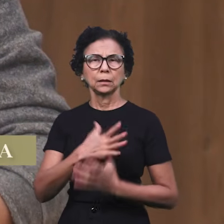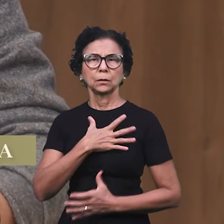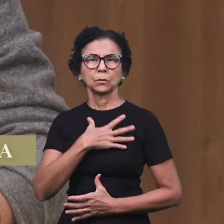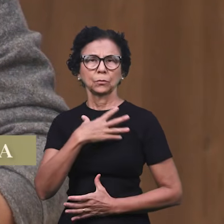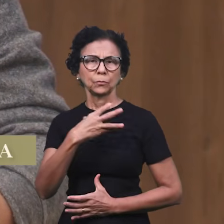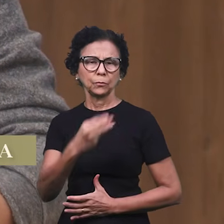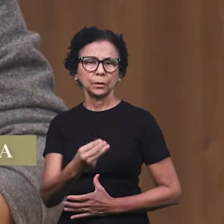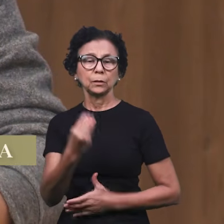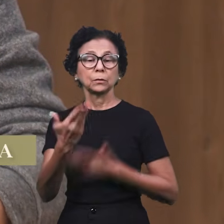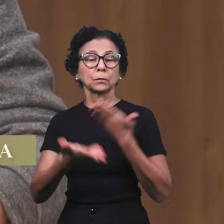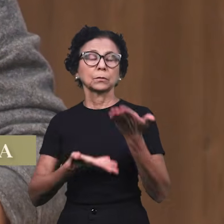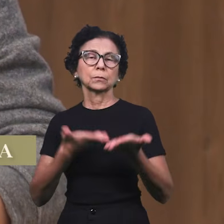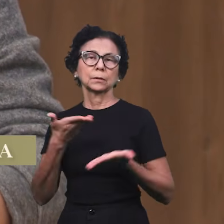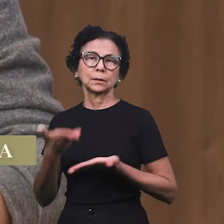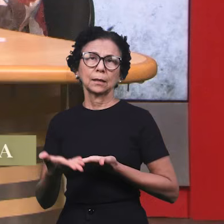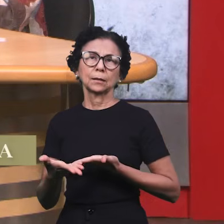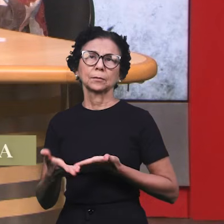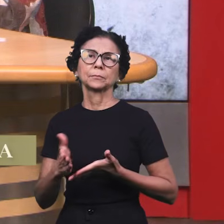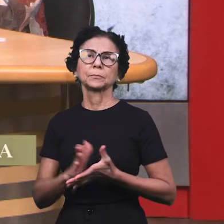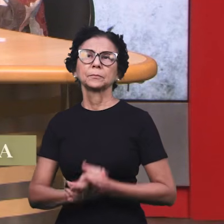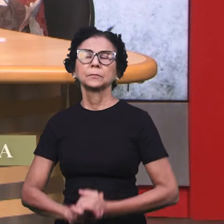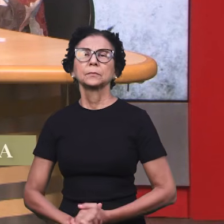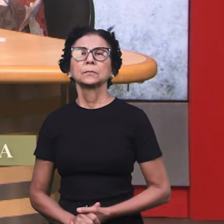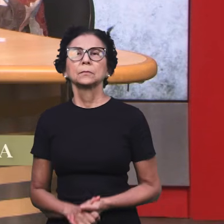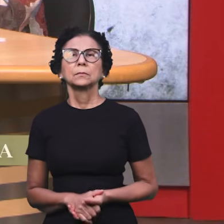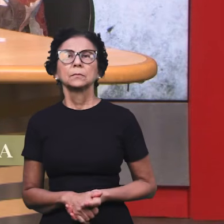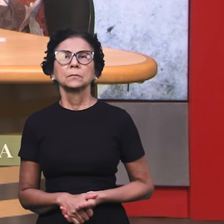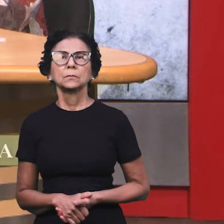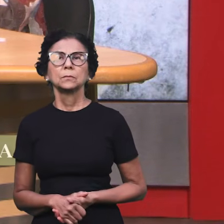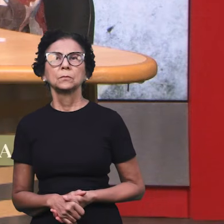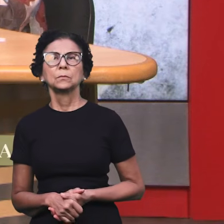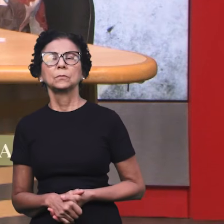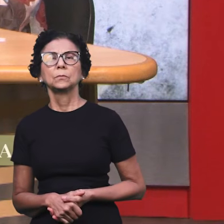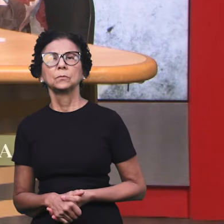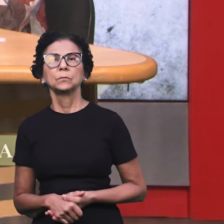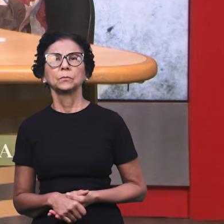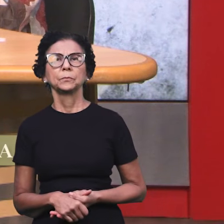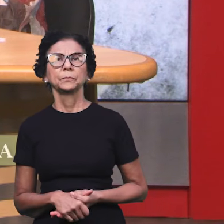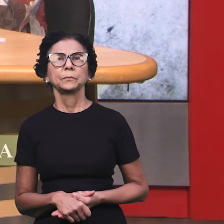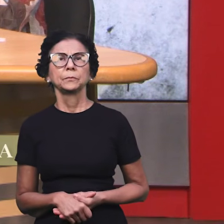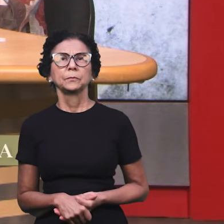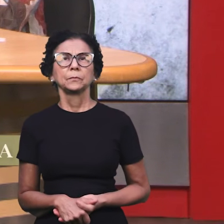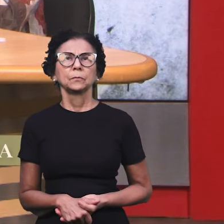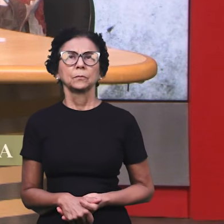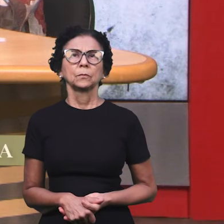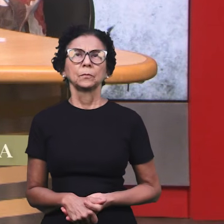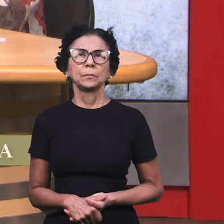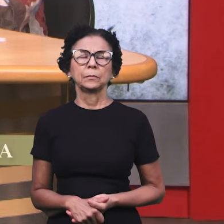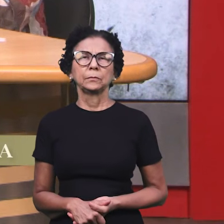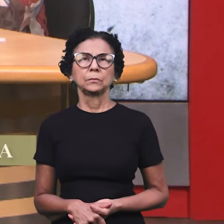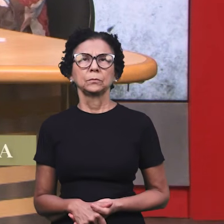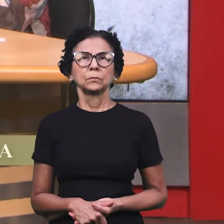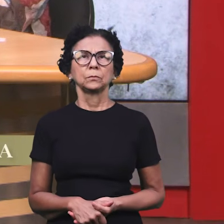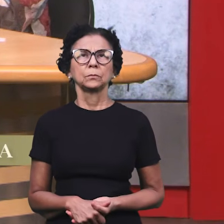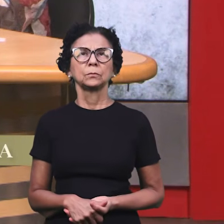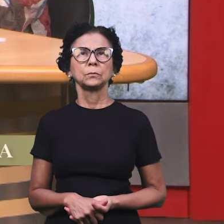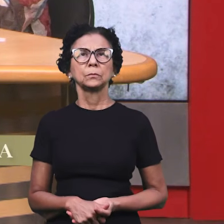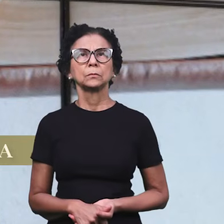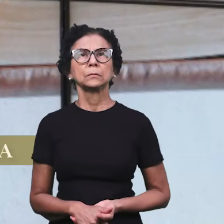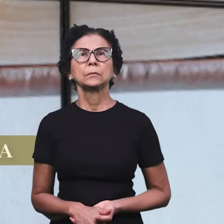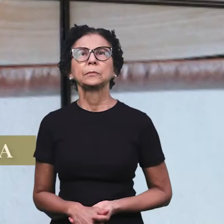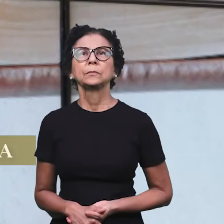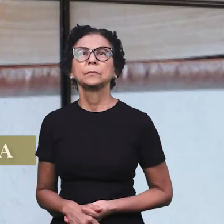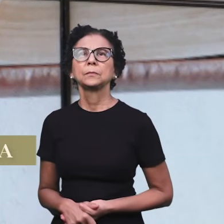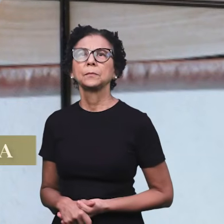nos concedeu, né? Glória É a nosso. Jesus. Nós temos que pensar que quando o Senhor fala de lar, o Senhor fala